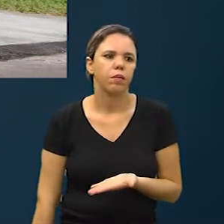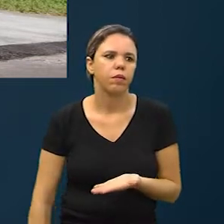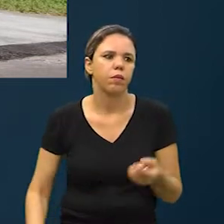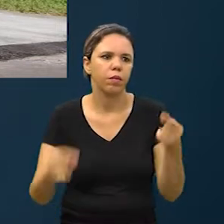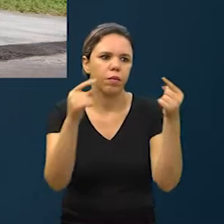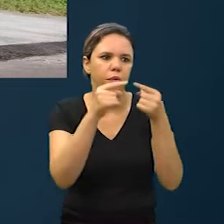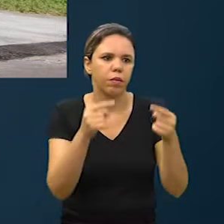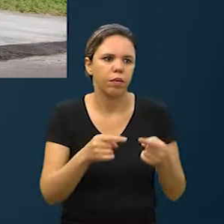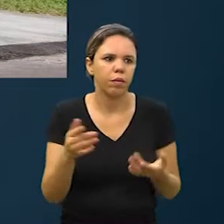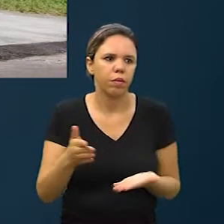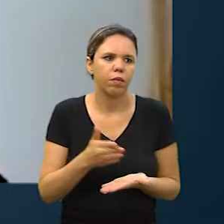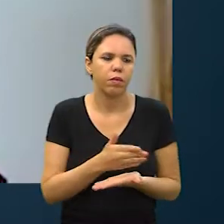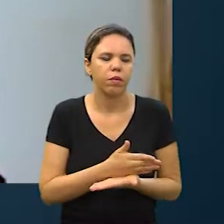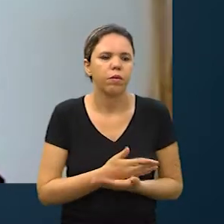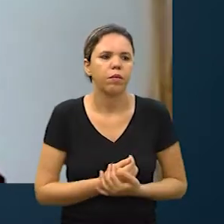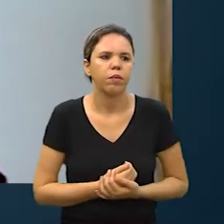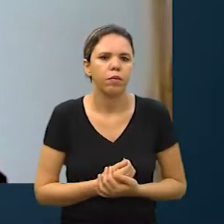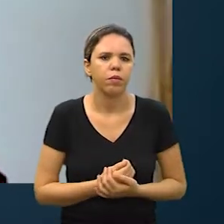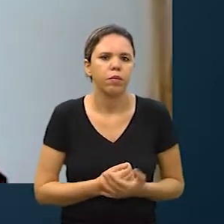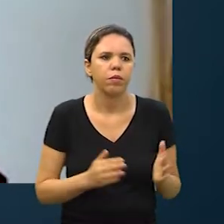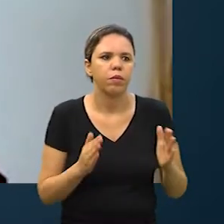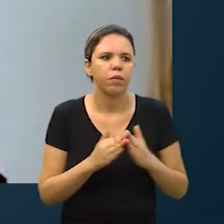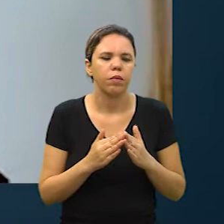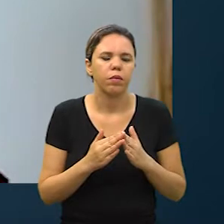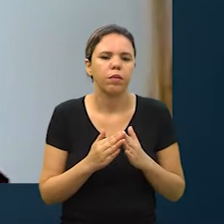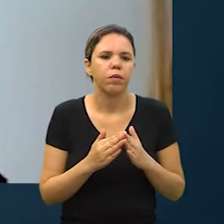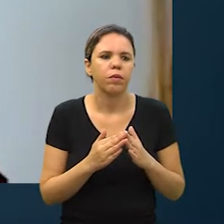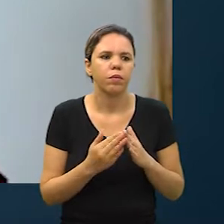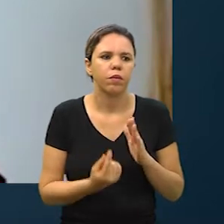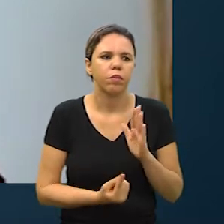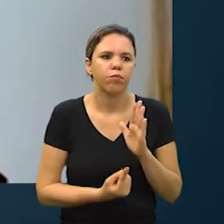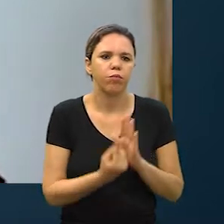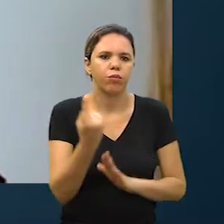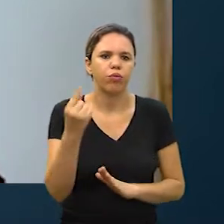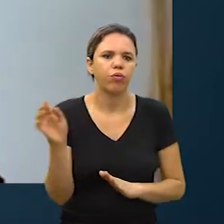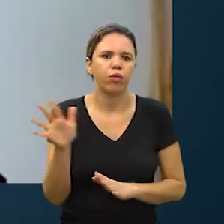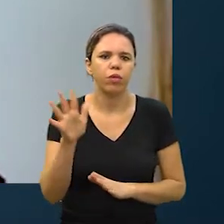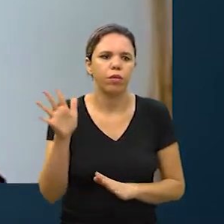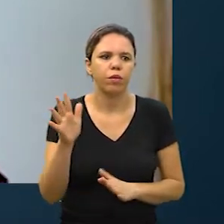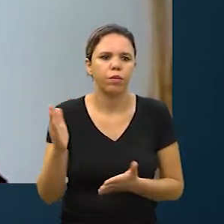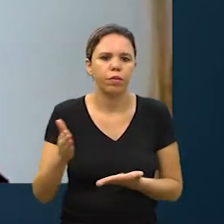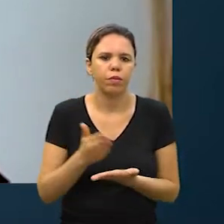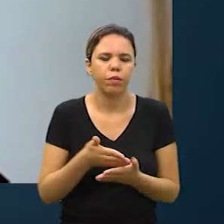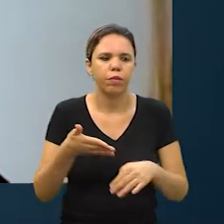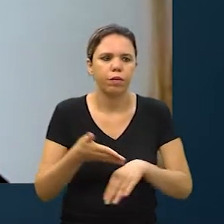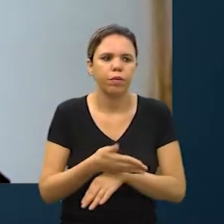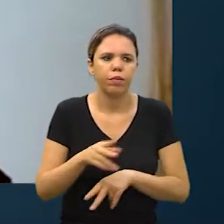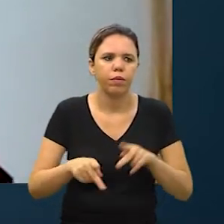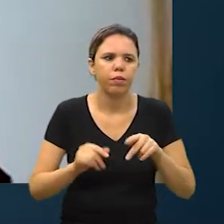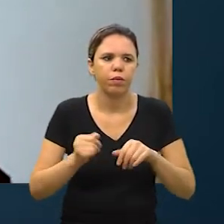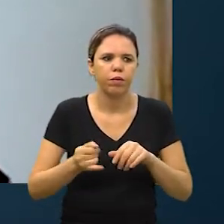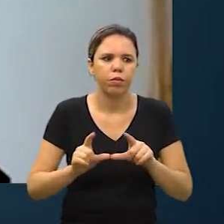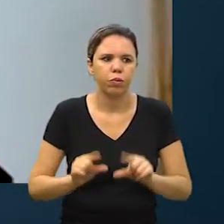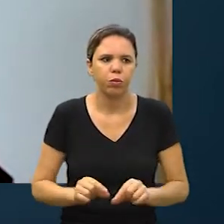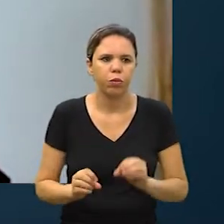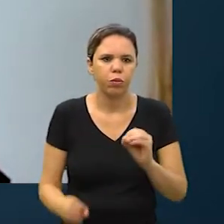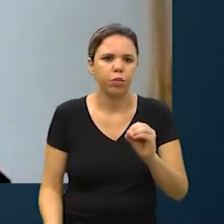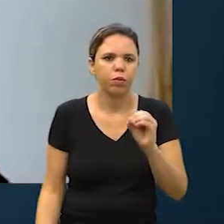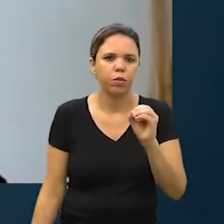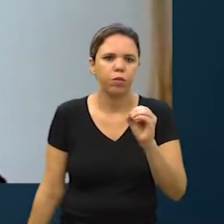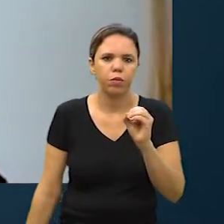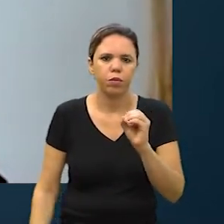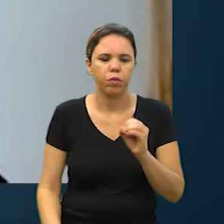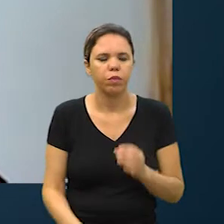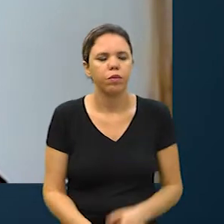o encaixe da parcela, mesmo que o imóvel suba de preço, a parcela ainda continua bem acessível, porque os juros aqui está quase